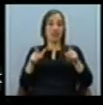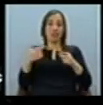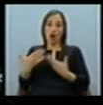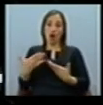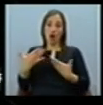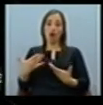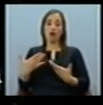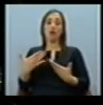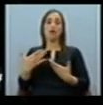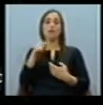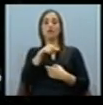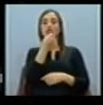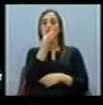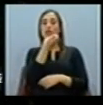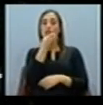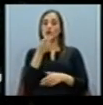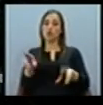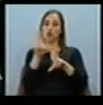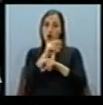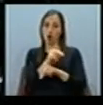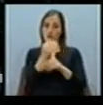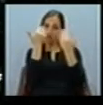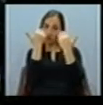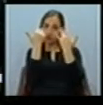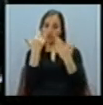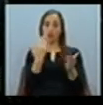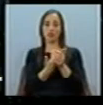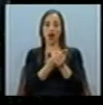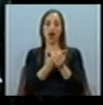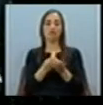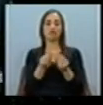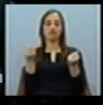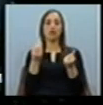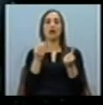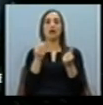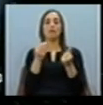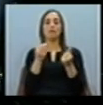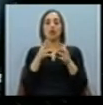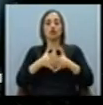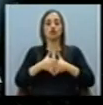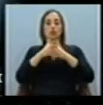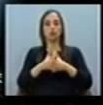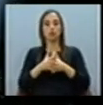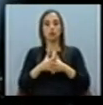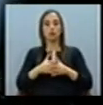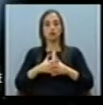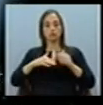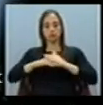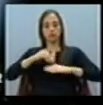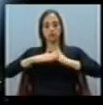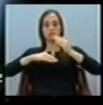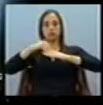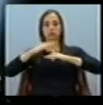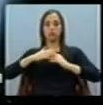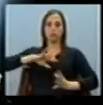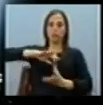portanto, esta nova explicação de Marte permite-nos dar resposta a várias das estruturas geológicas e também perceber um